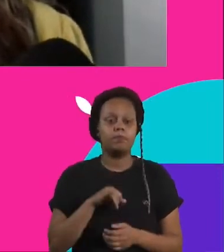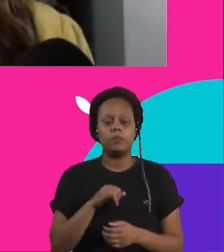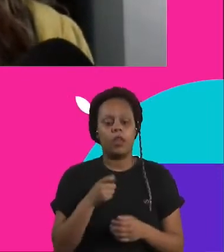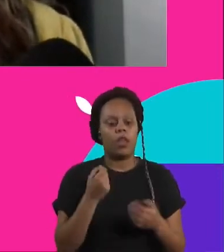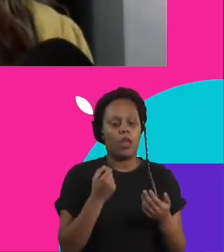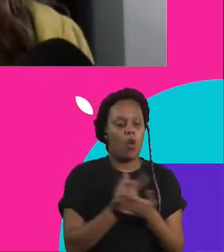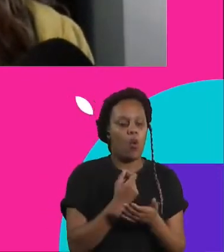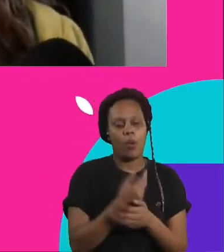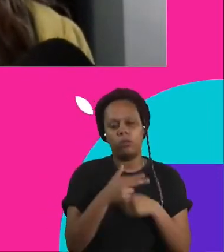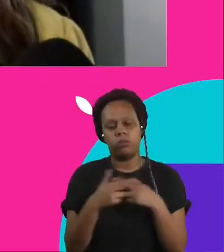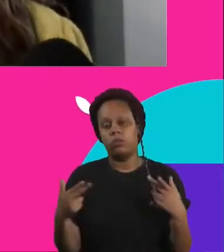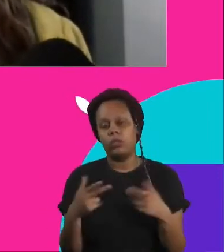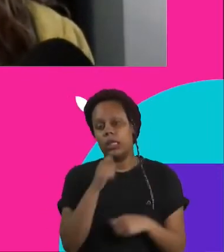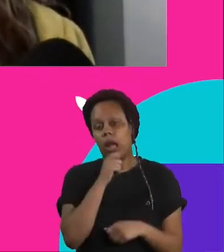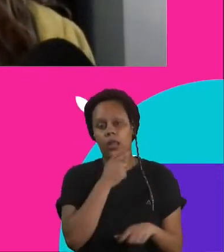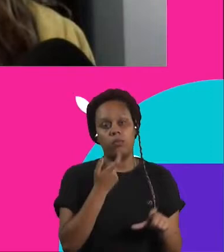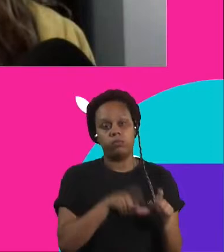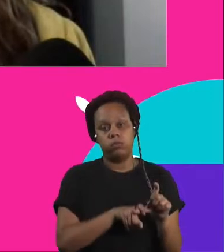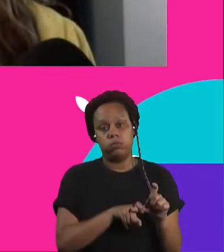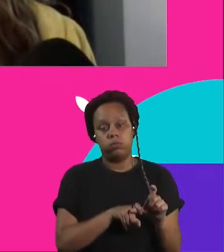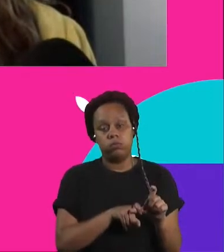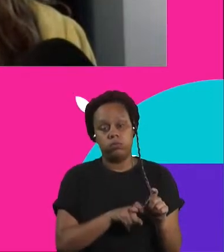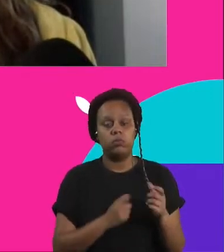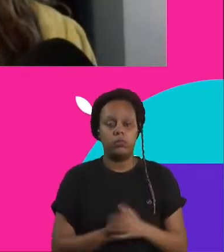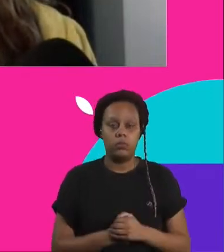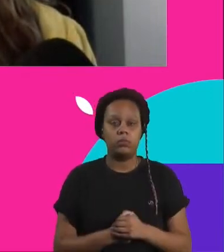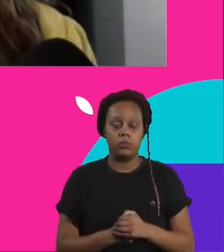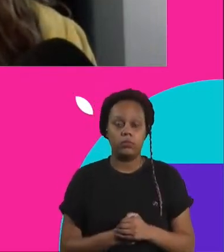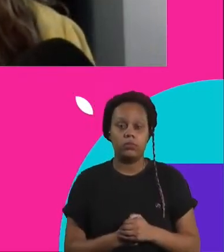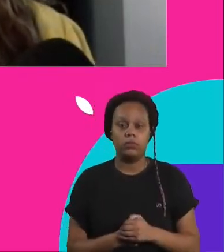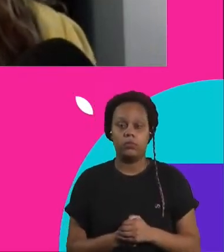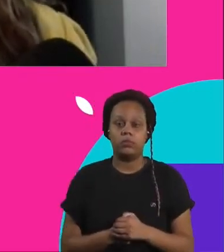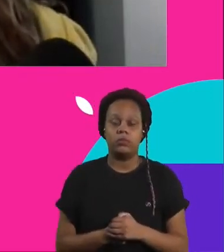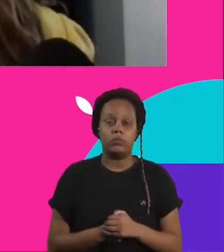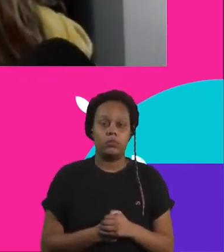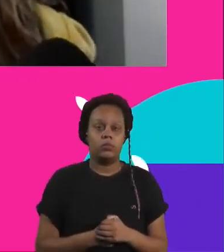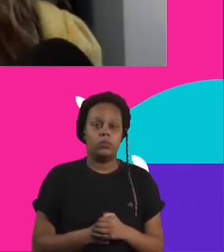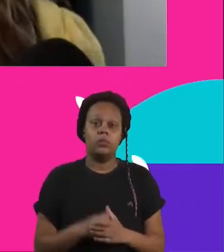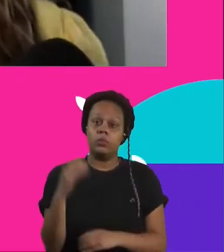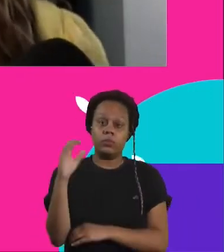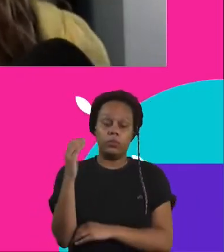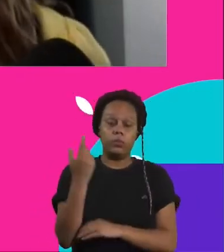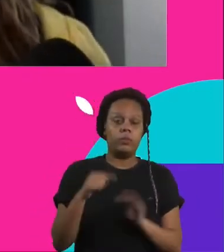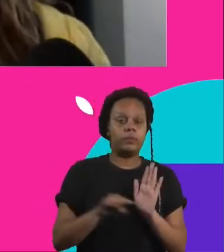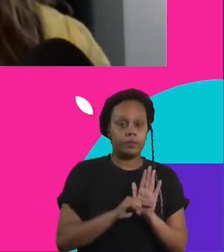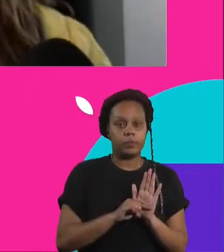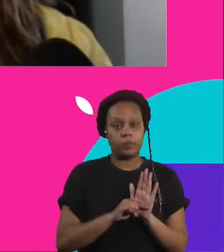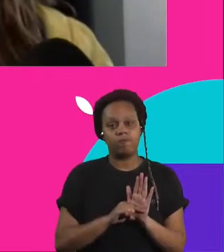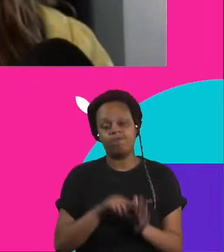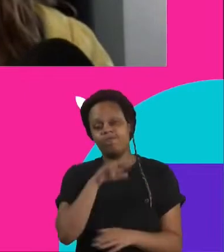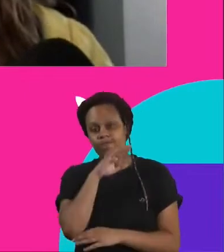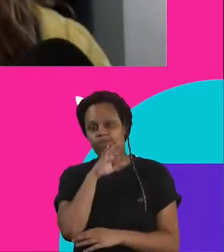enfim, que possam ser buscadas caso tenha tido qualquer tipo de um crédito negativo, digamos assim, né, um